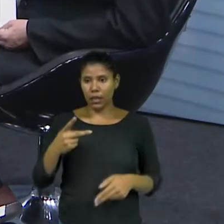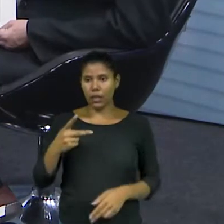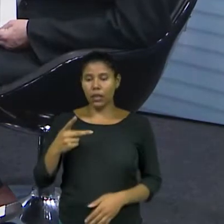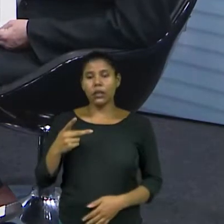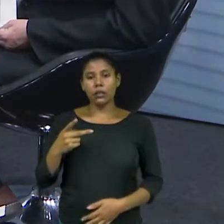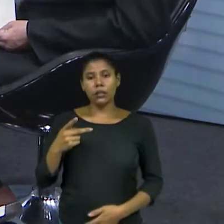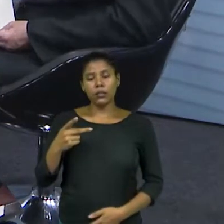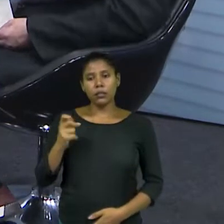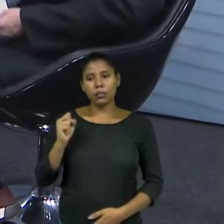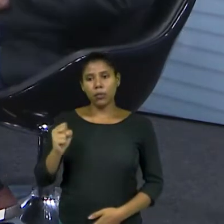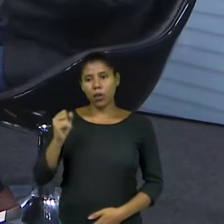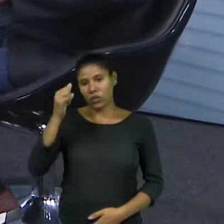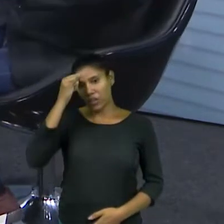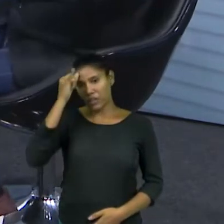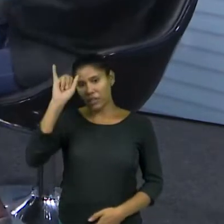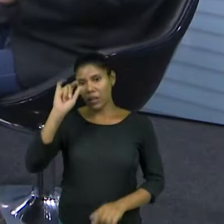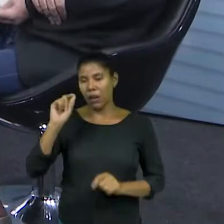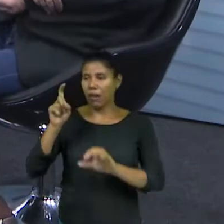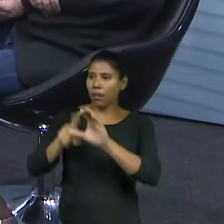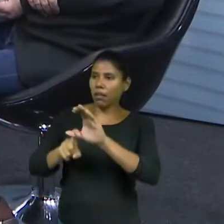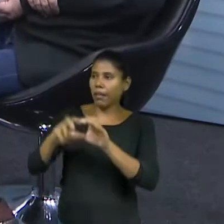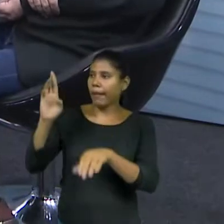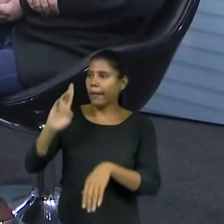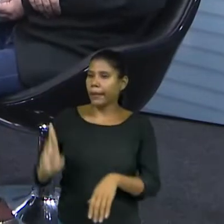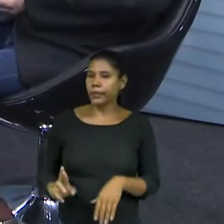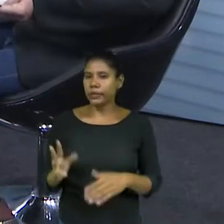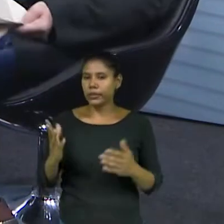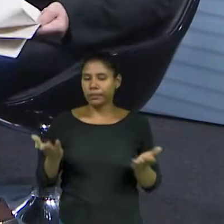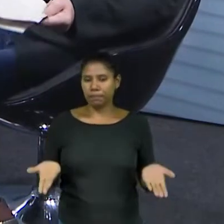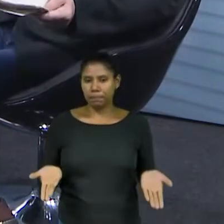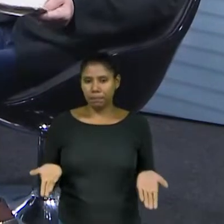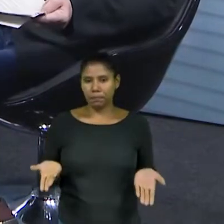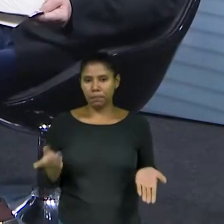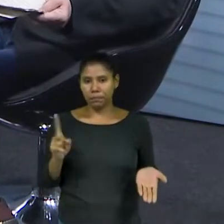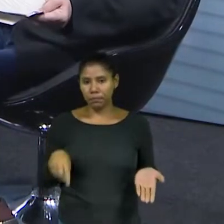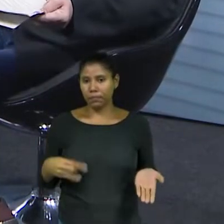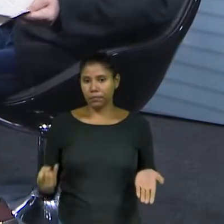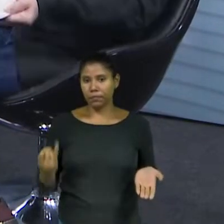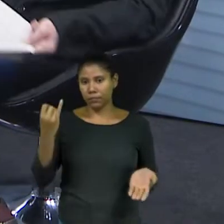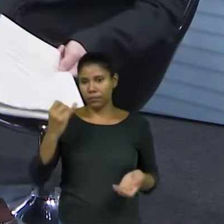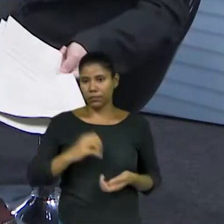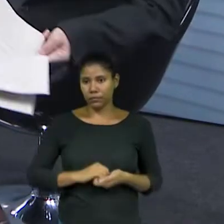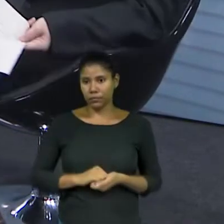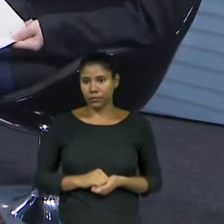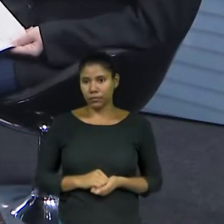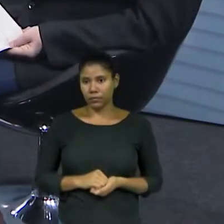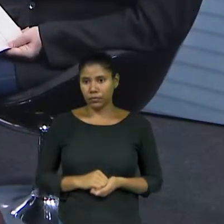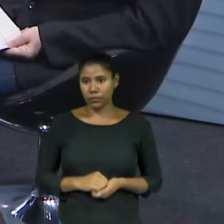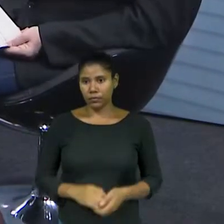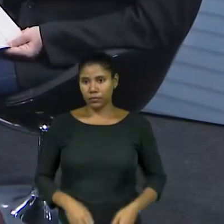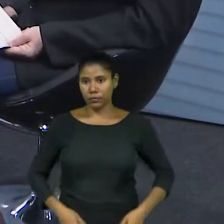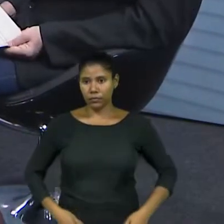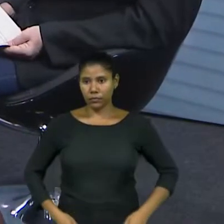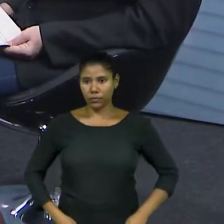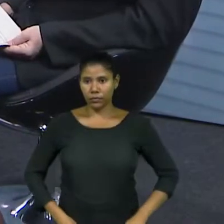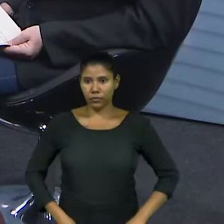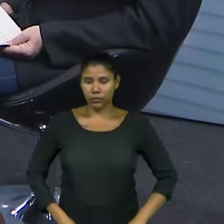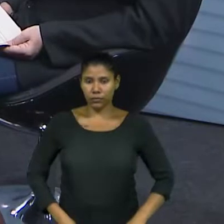dependência, por exemplo, da Rússia, de fertilizantes. É isso aí. Exatamente. Precisa dizer mais alguma coisa?